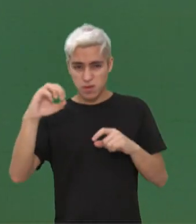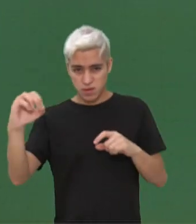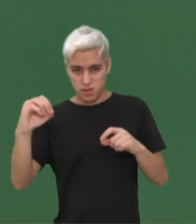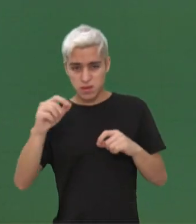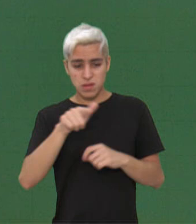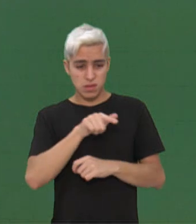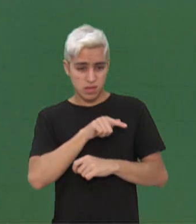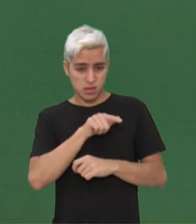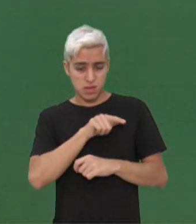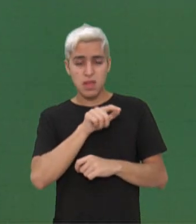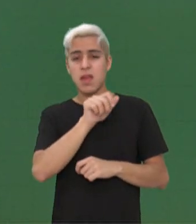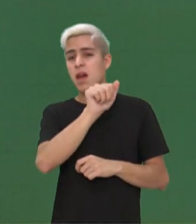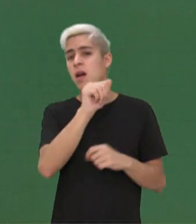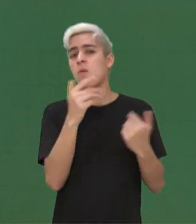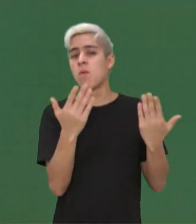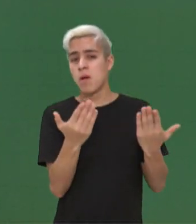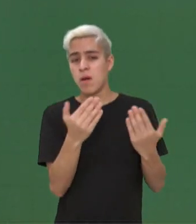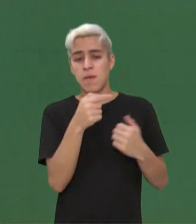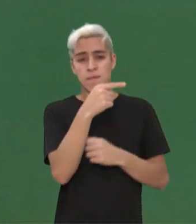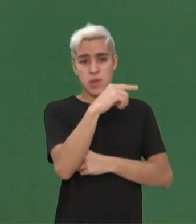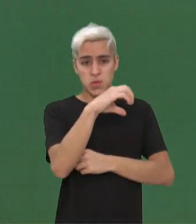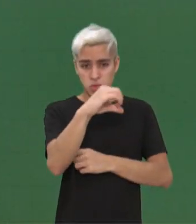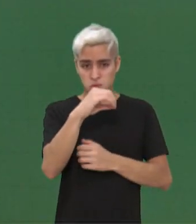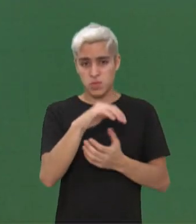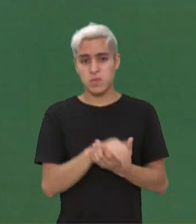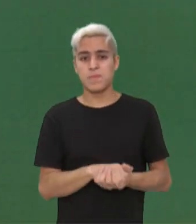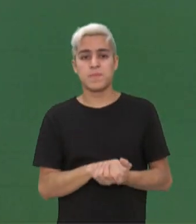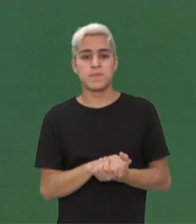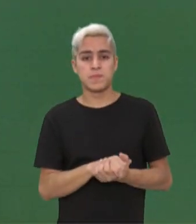do coeficiente A, que é o menos 9,